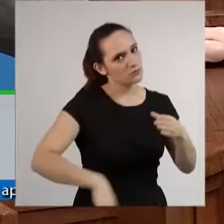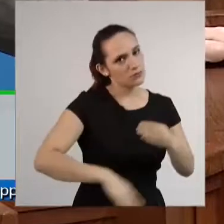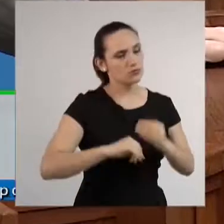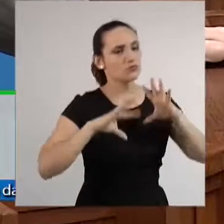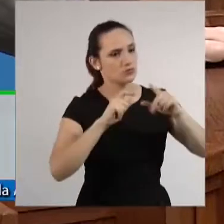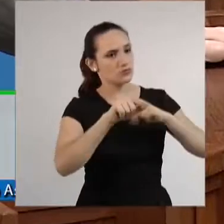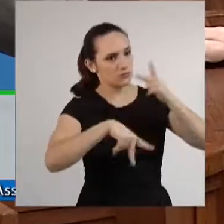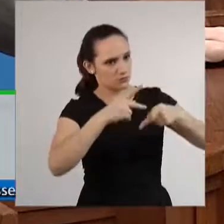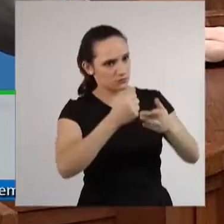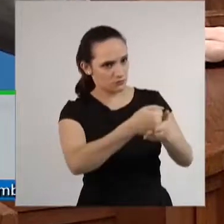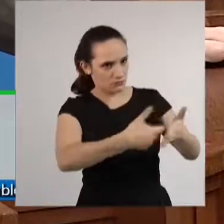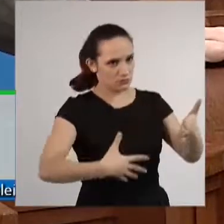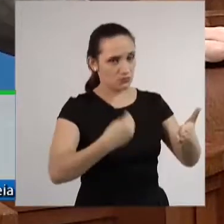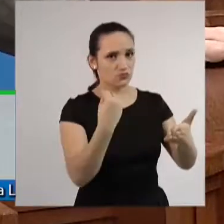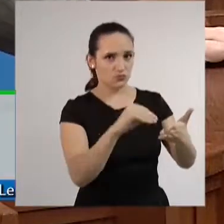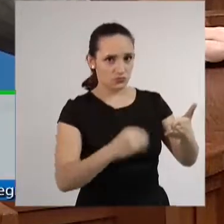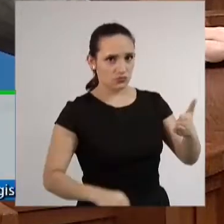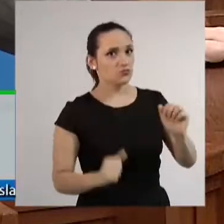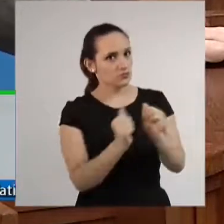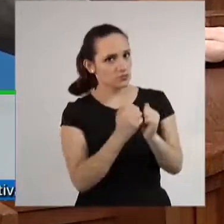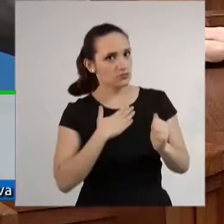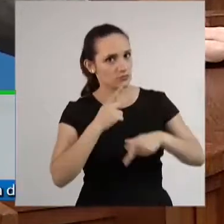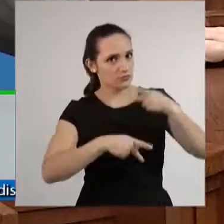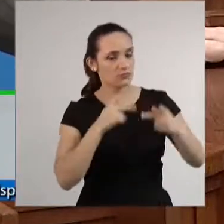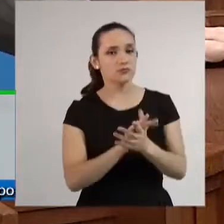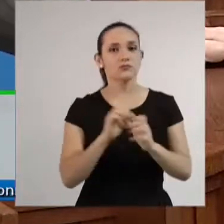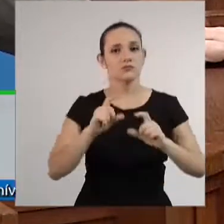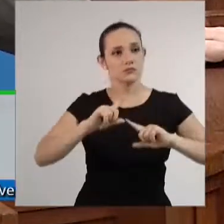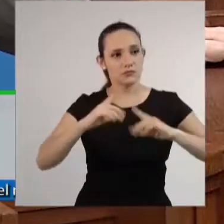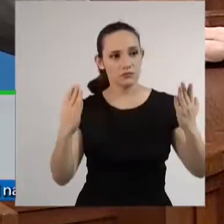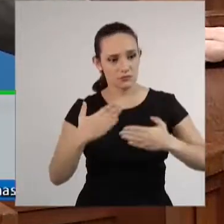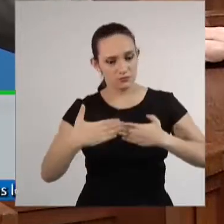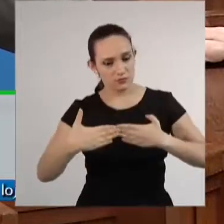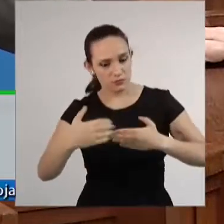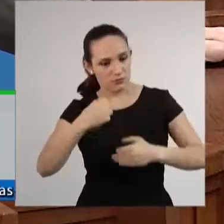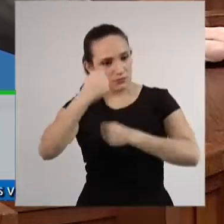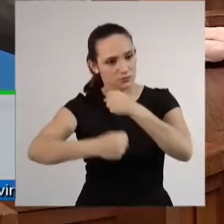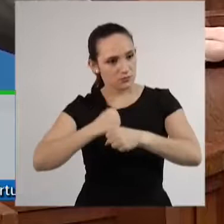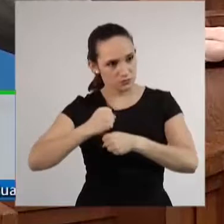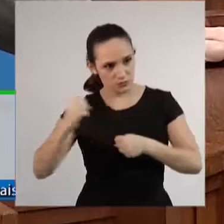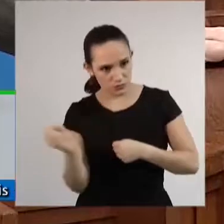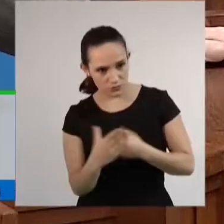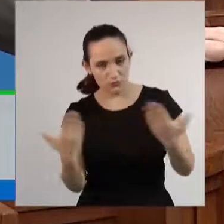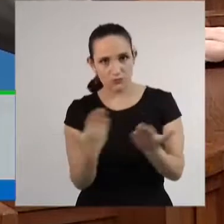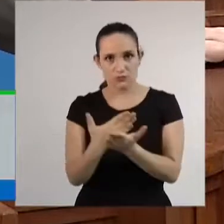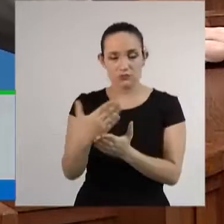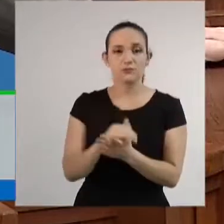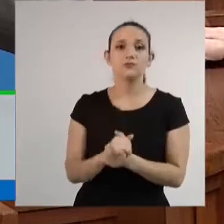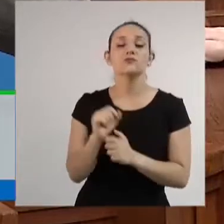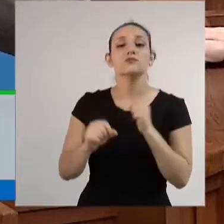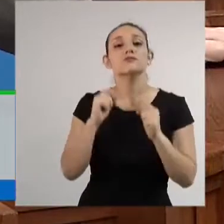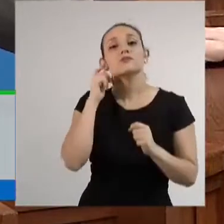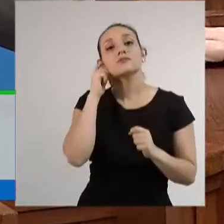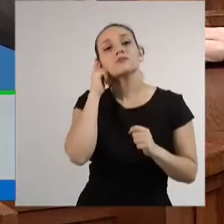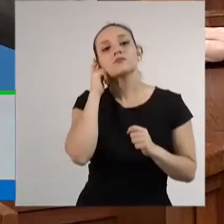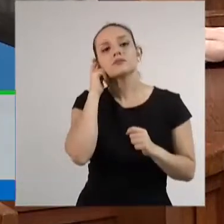Vossa Excelência e penso que, para o início do próximo ano legislativo, seria salutar nós